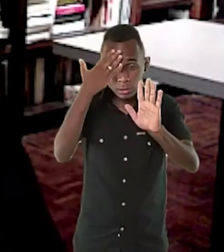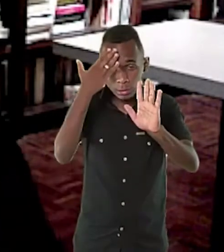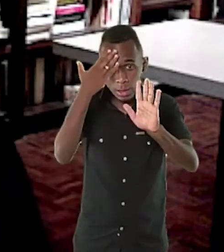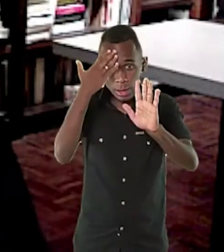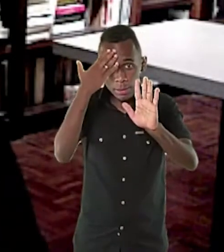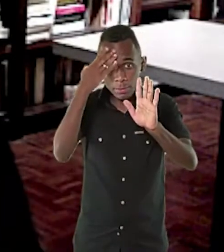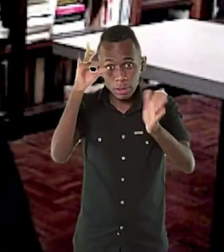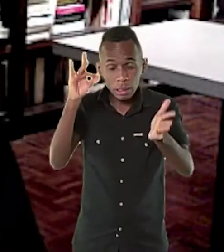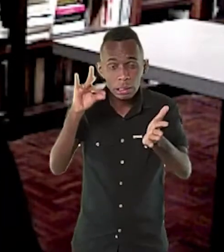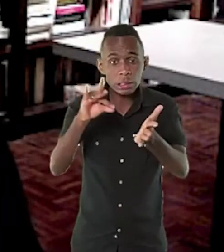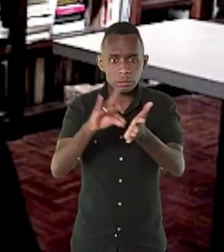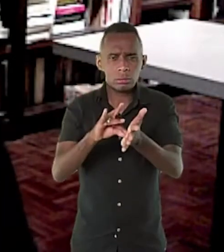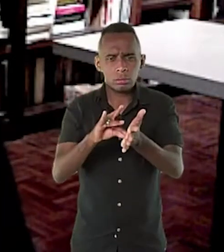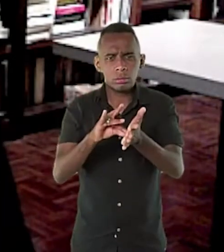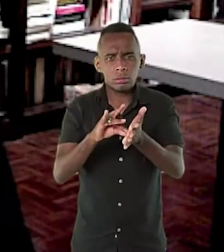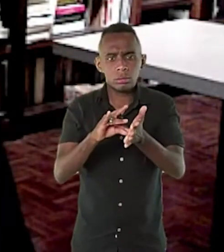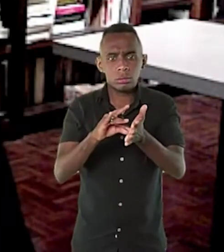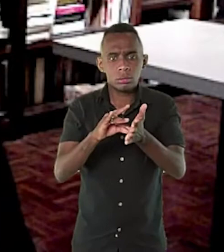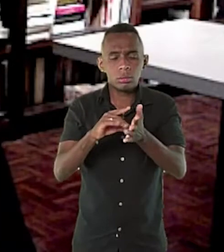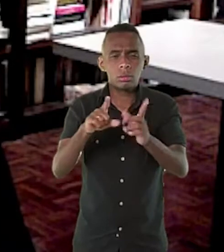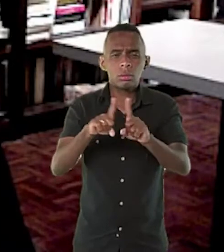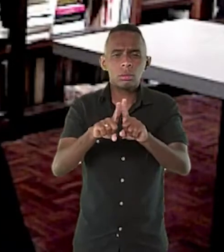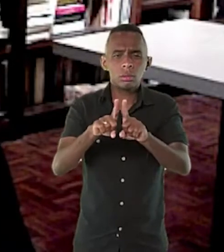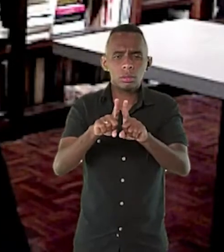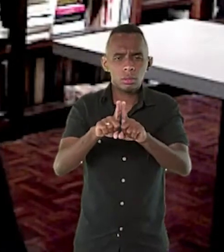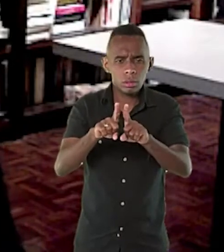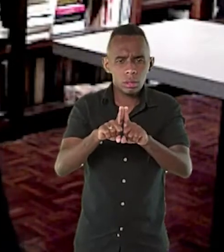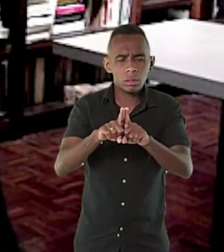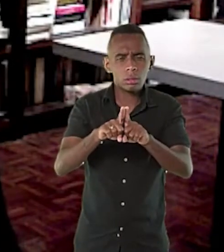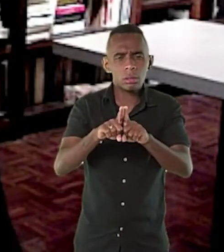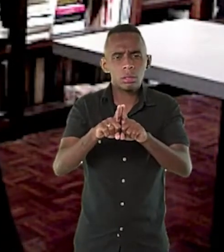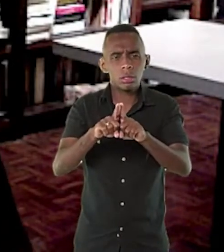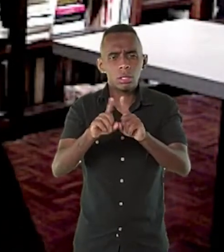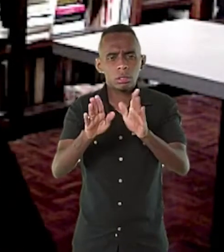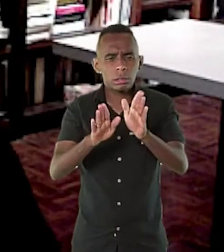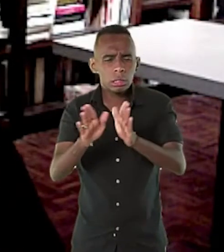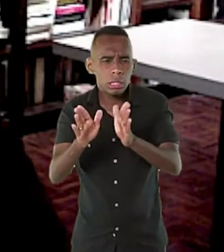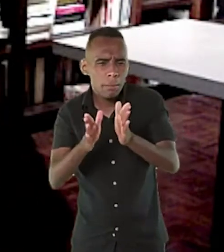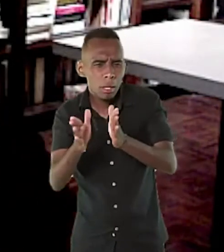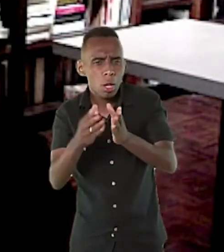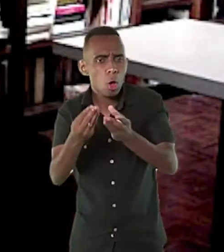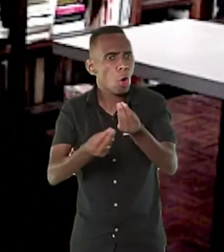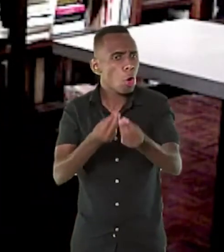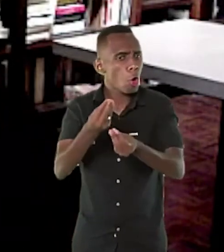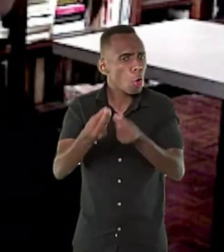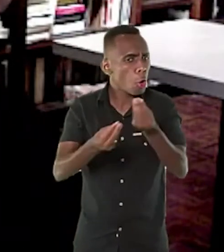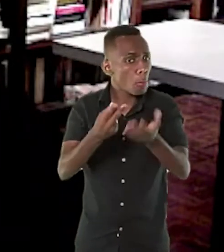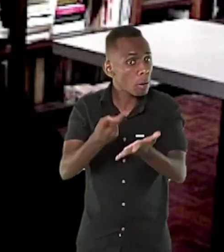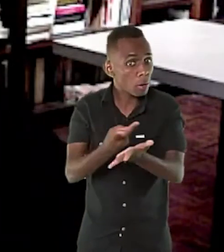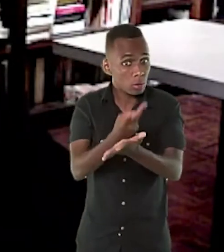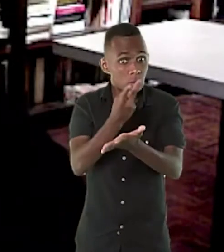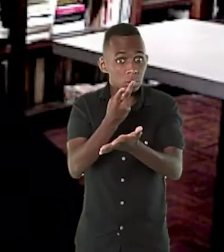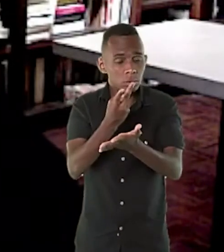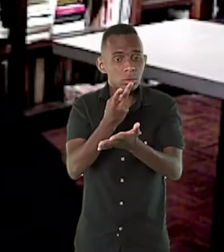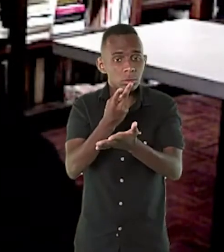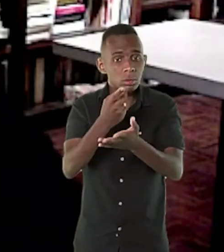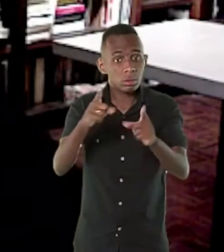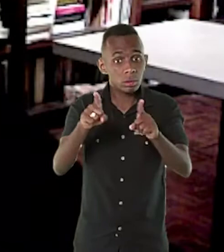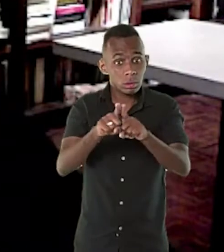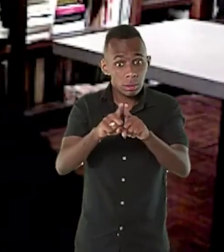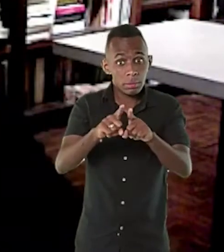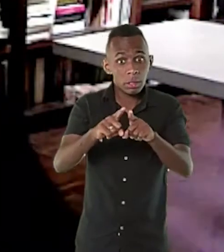os meandros pelos quais essa invisibilidade é criada, ou as suas